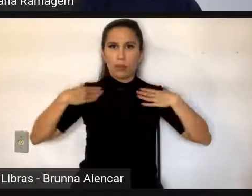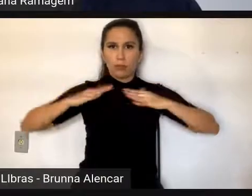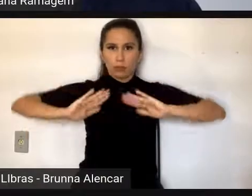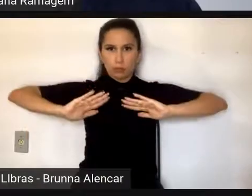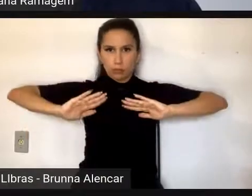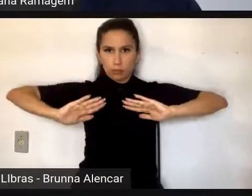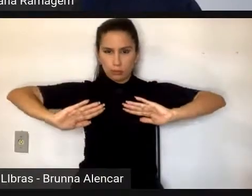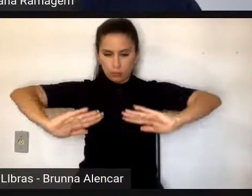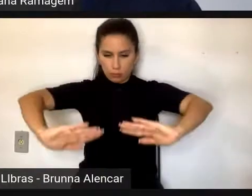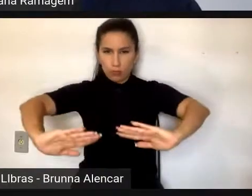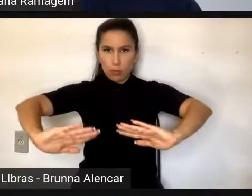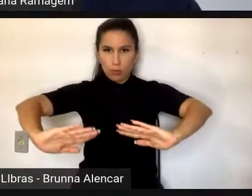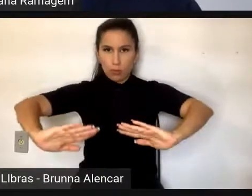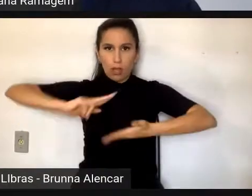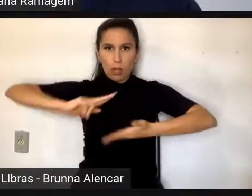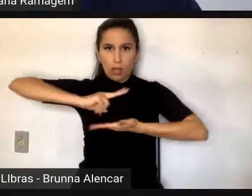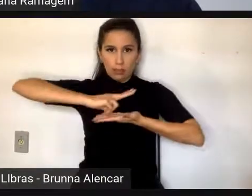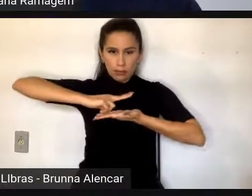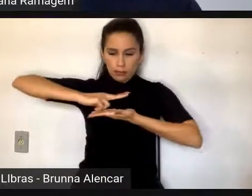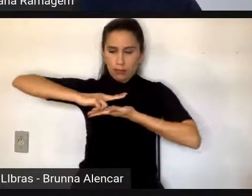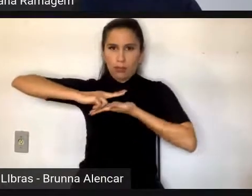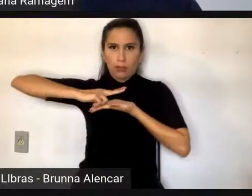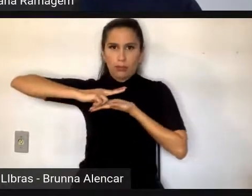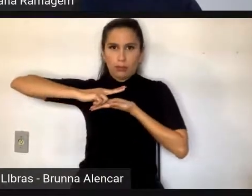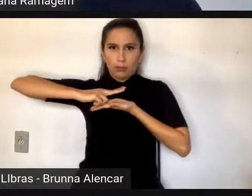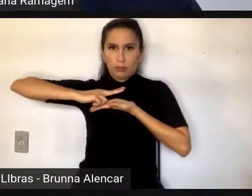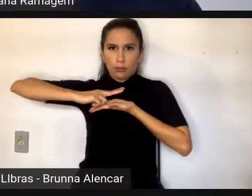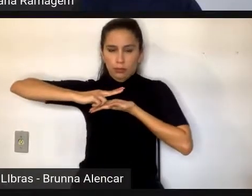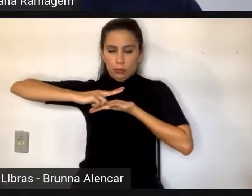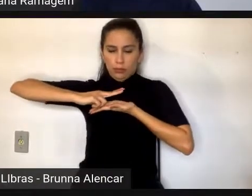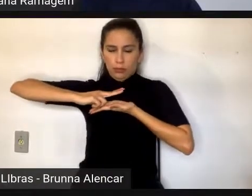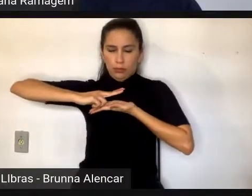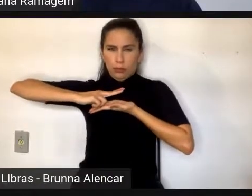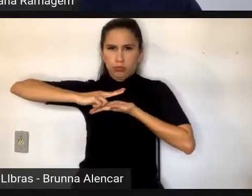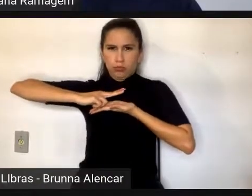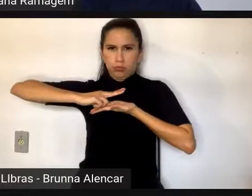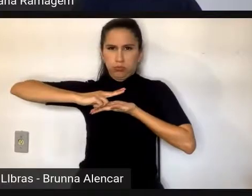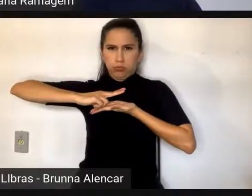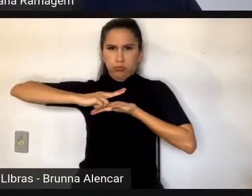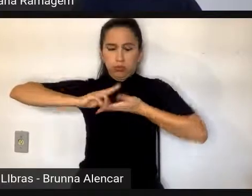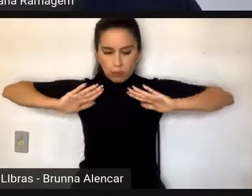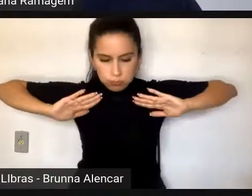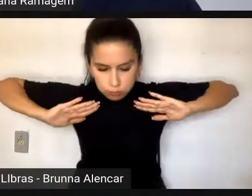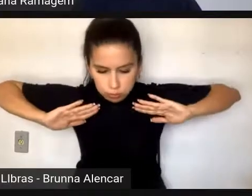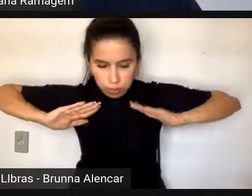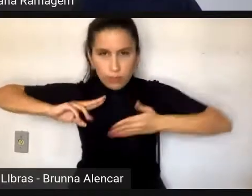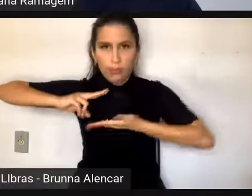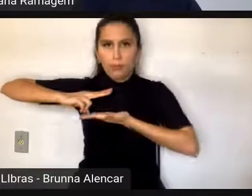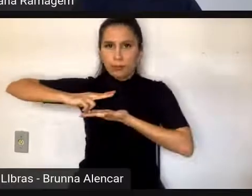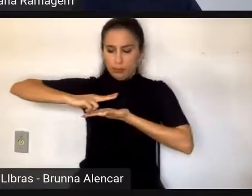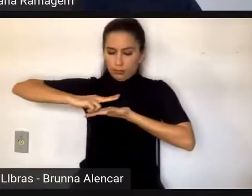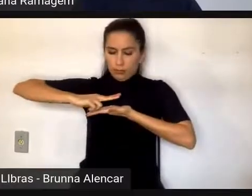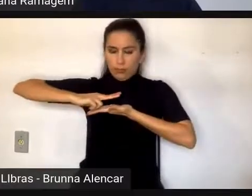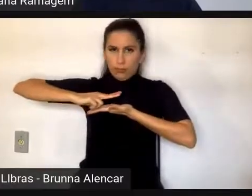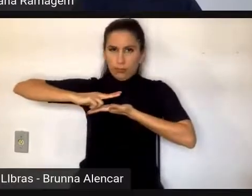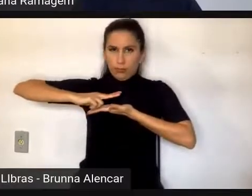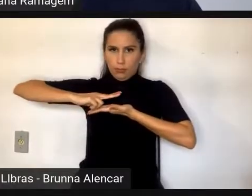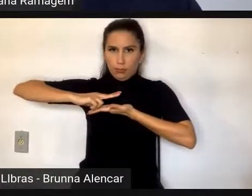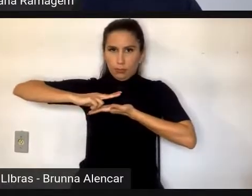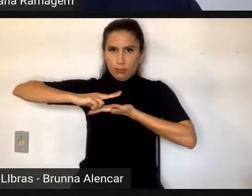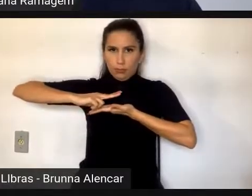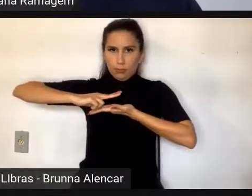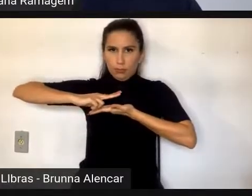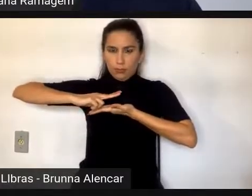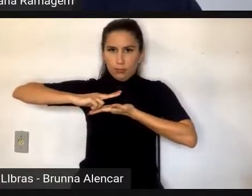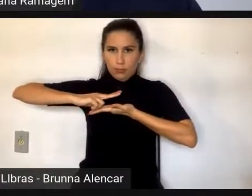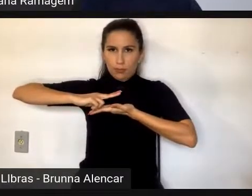seus cotovelos. Permaneça nessa posição. Não precisa nem executar as repetições se você tiver dificuldade. Só